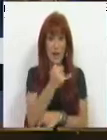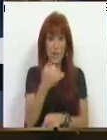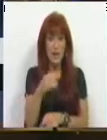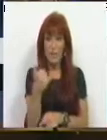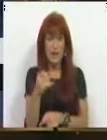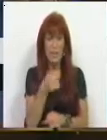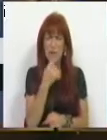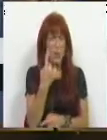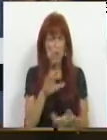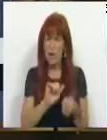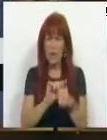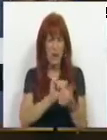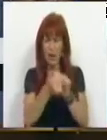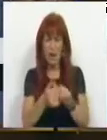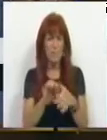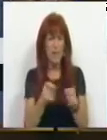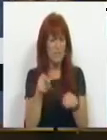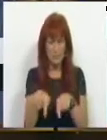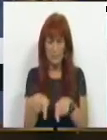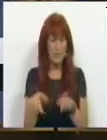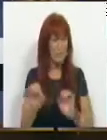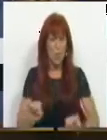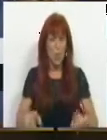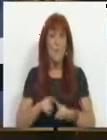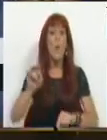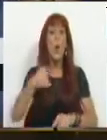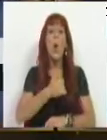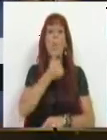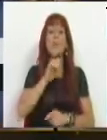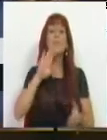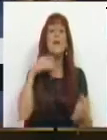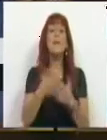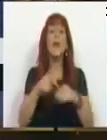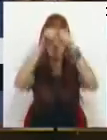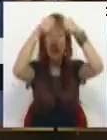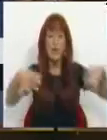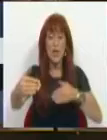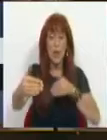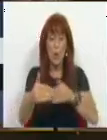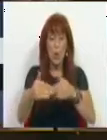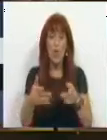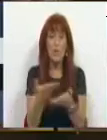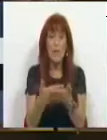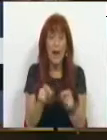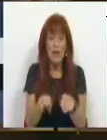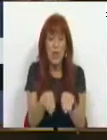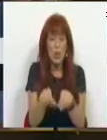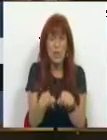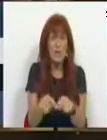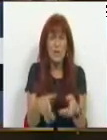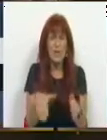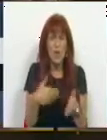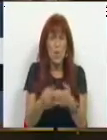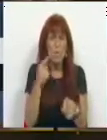há uma única medida adaptada a este tipo de explorações. Mesmo a medida destinada às cadeias curtas e mercados locais não é